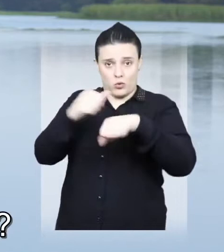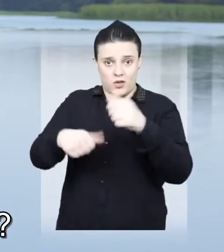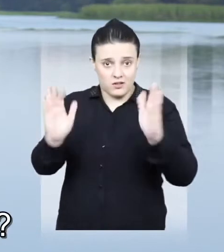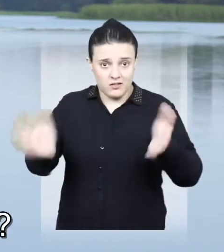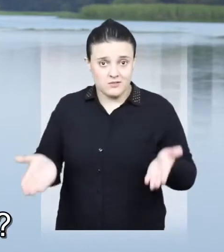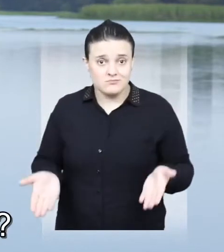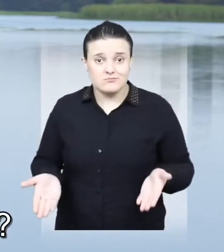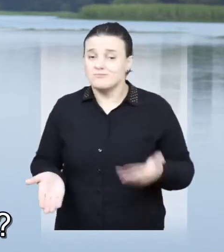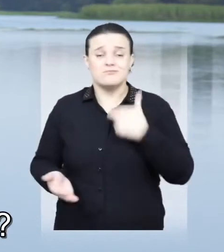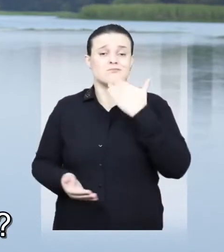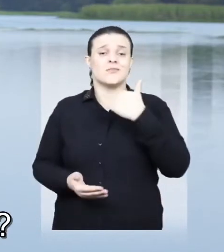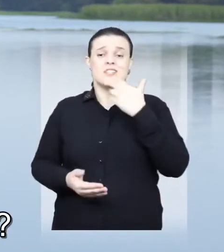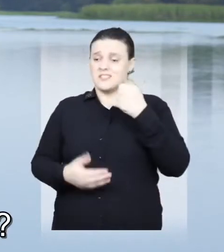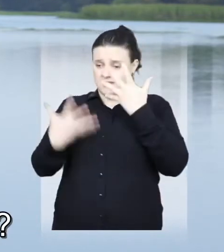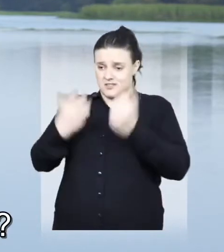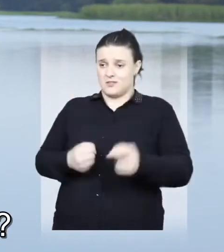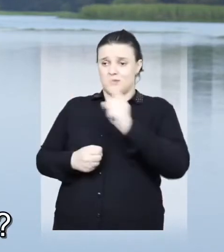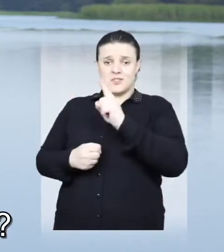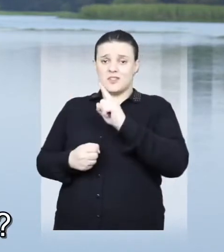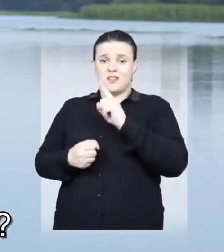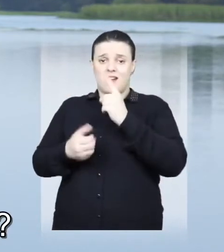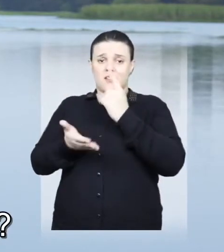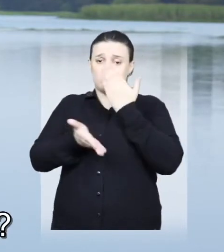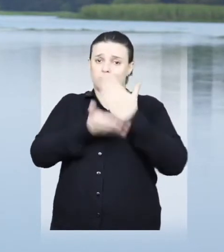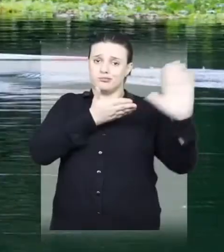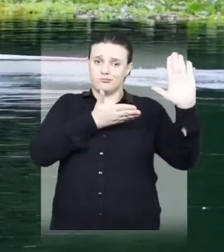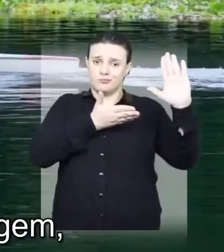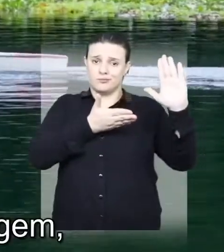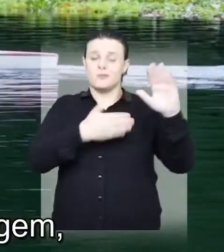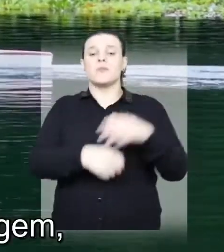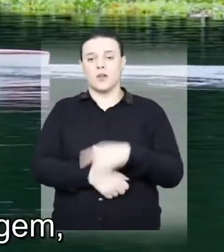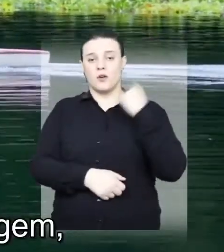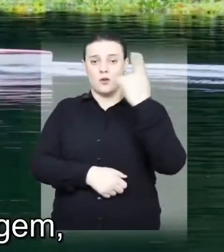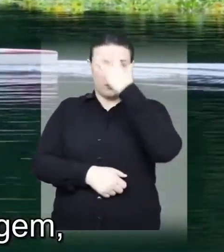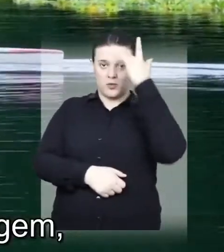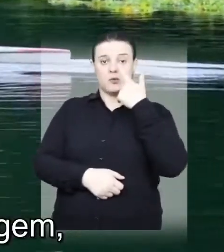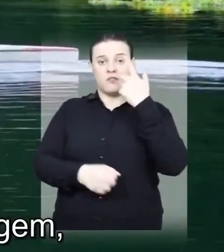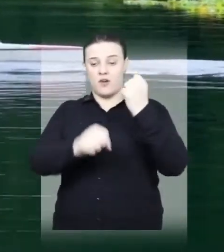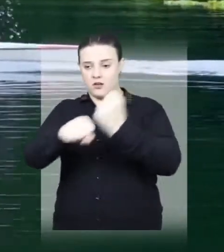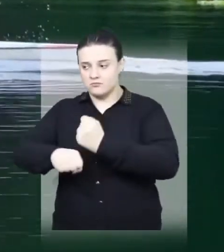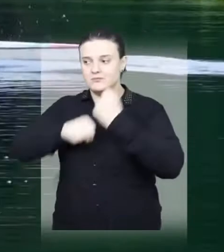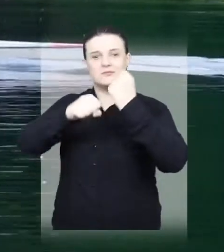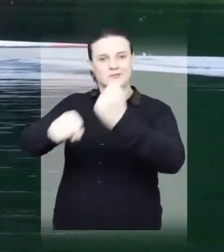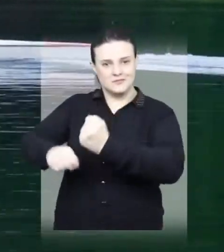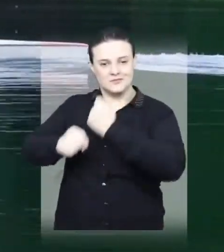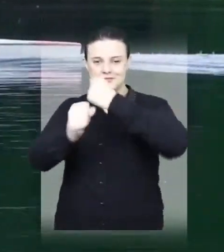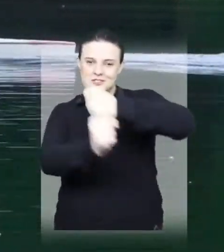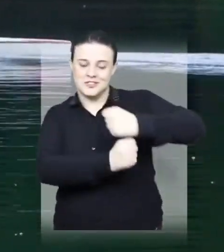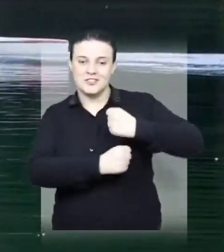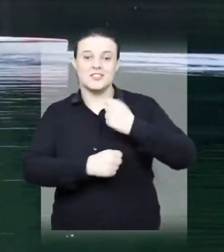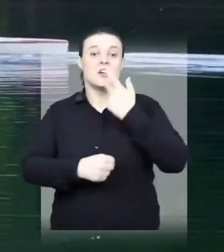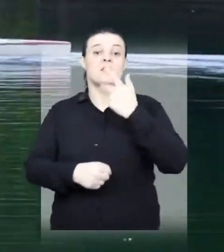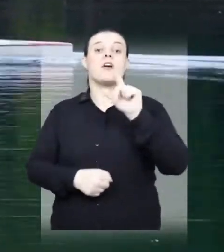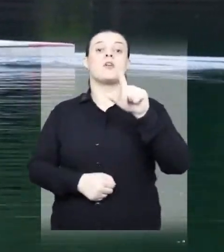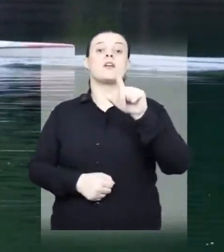você não aceitar, você está fora de alguma maneira, né? Quando as pessoas falam de canoagem, as pessoas não falam de Isaquias.